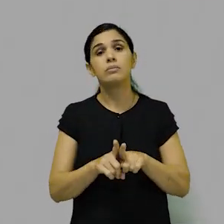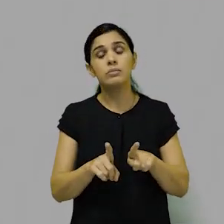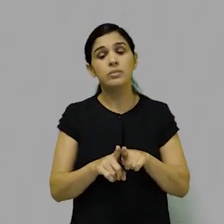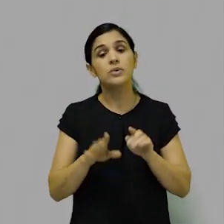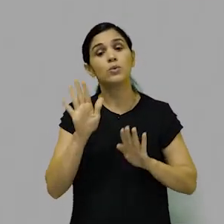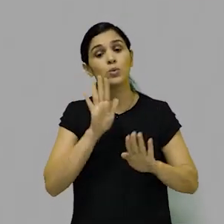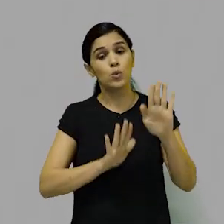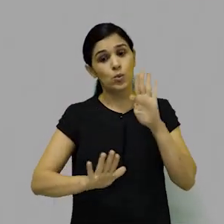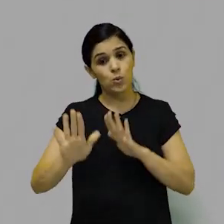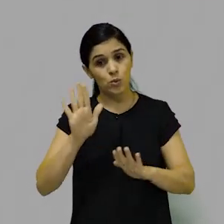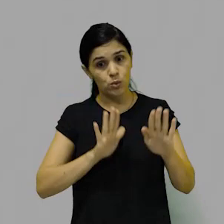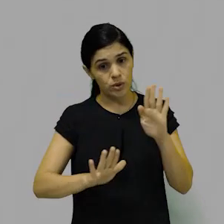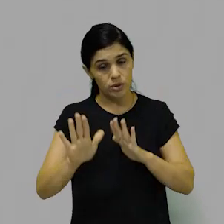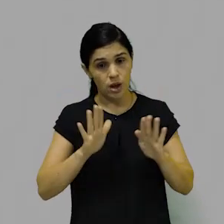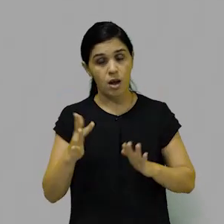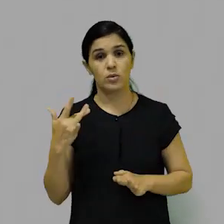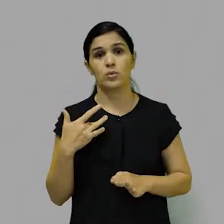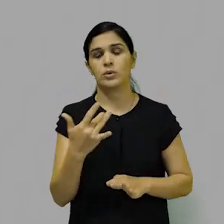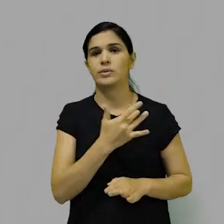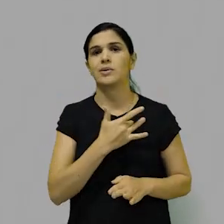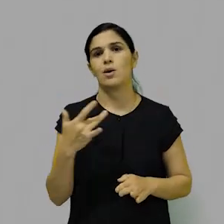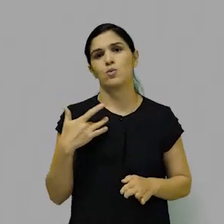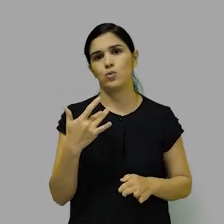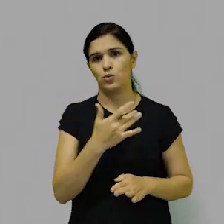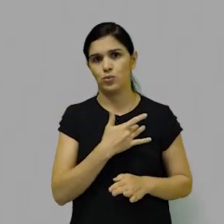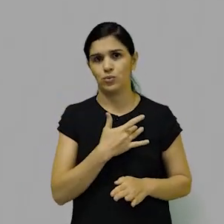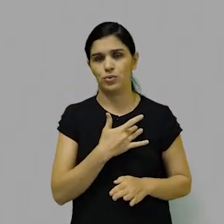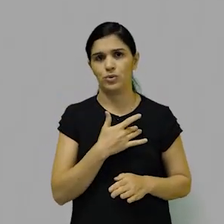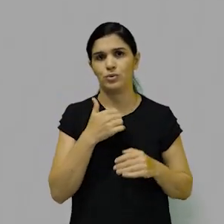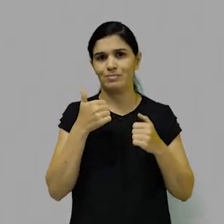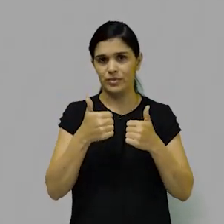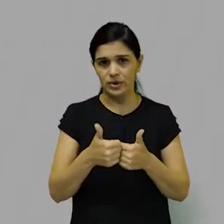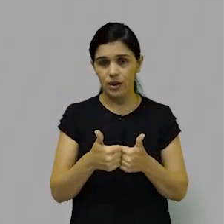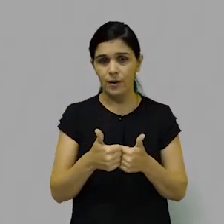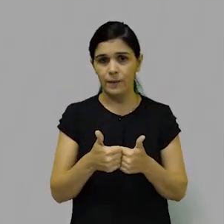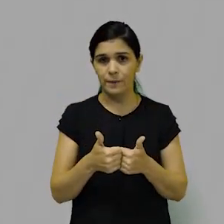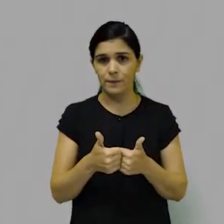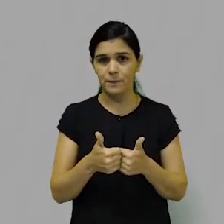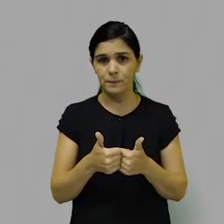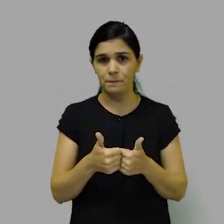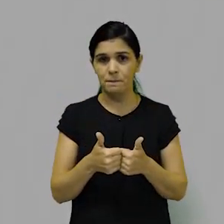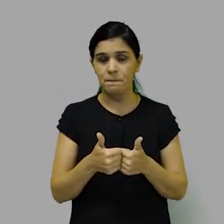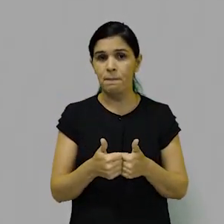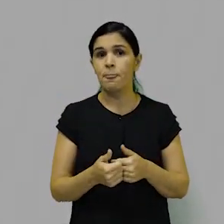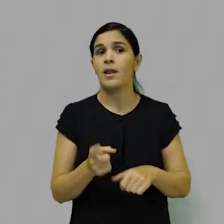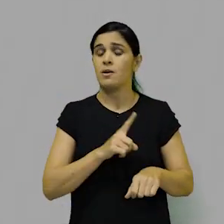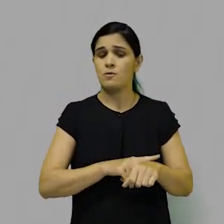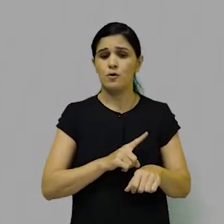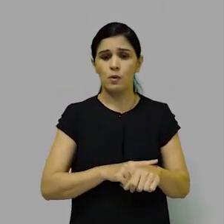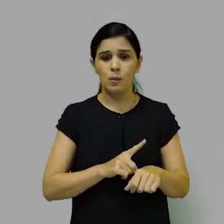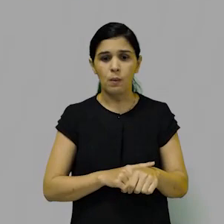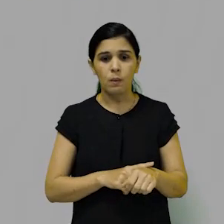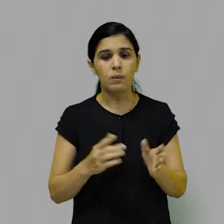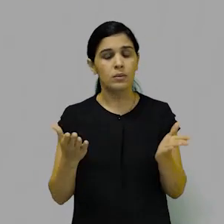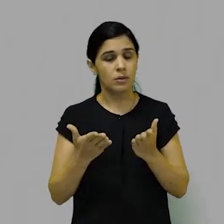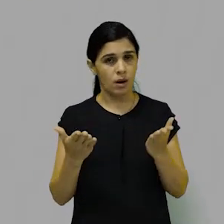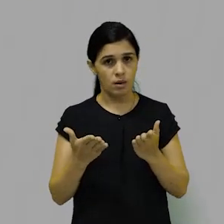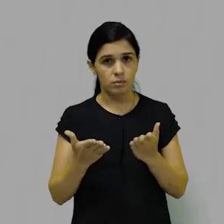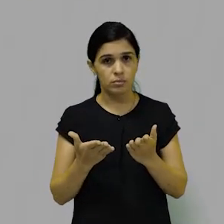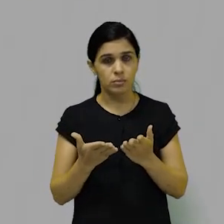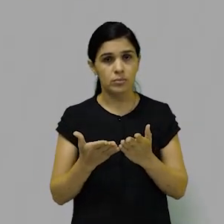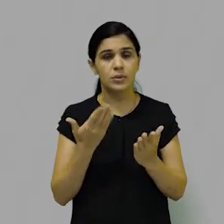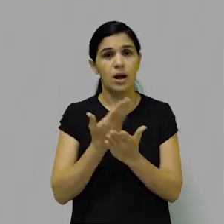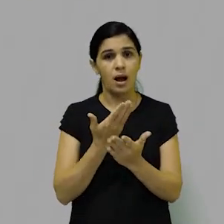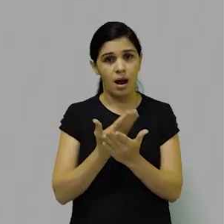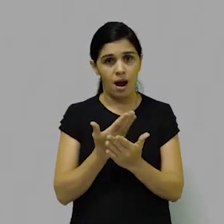exercícios físicos, o que não é interessante. Tá certo? Então, em momento algum, nessa aula de hoje, vocês